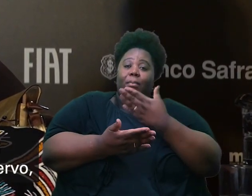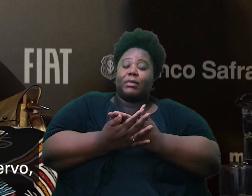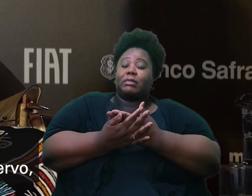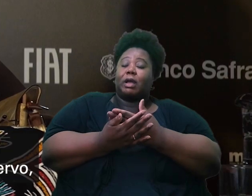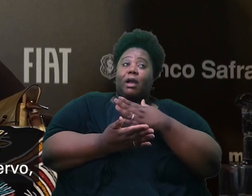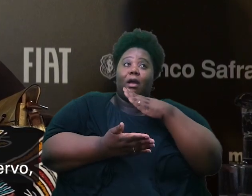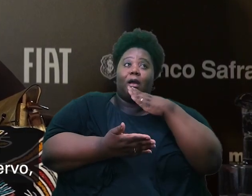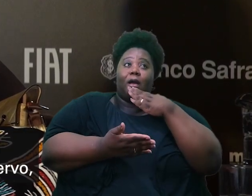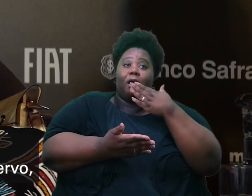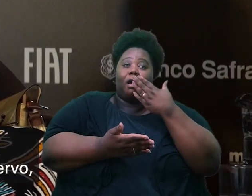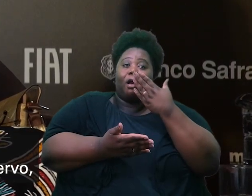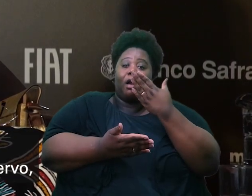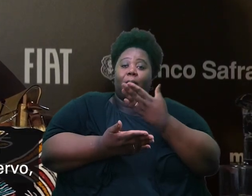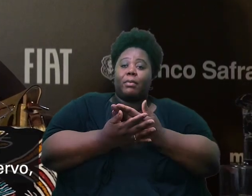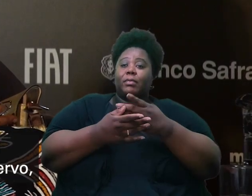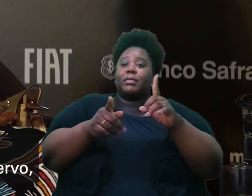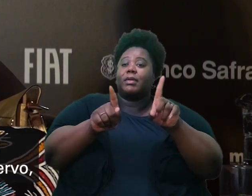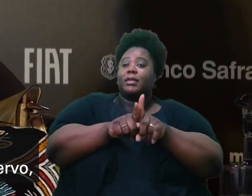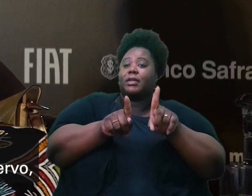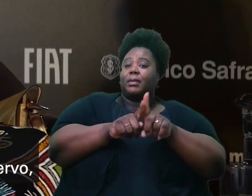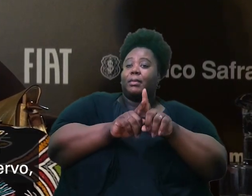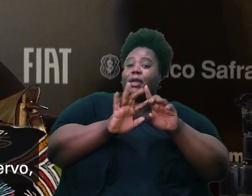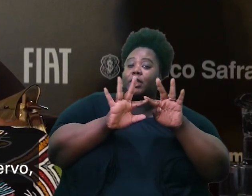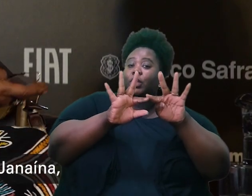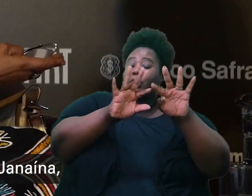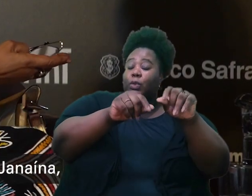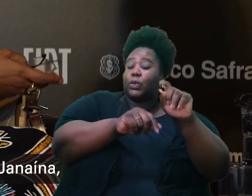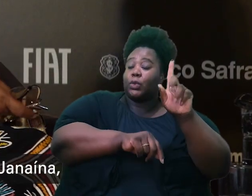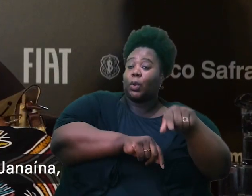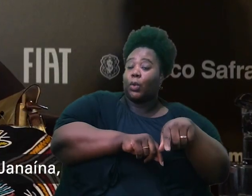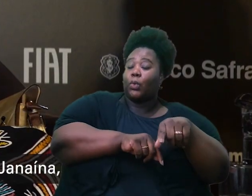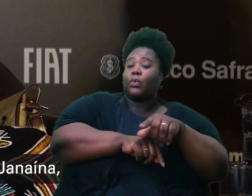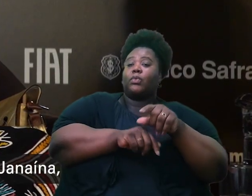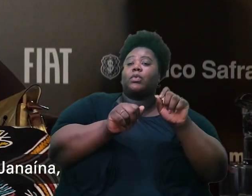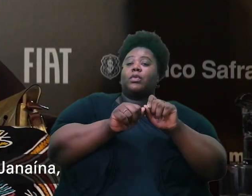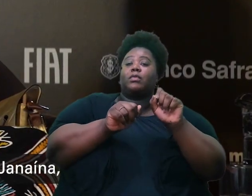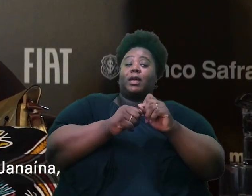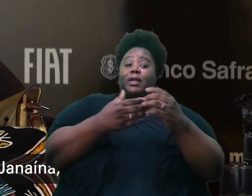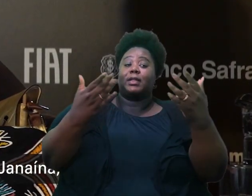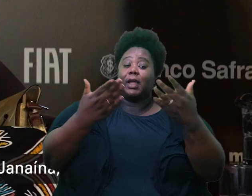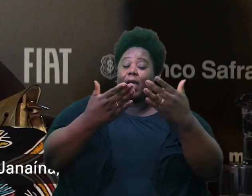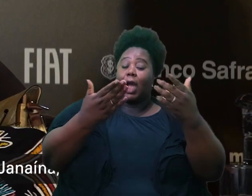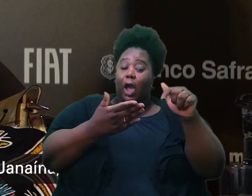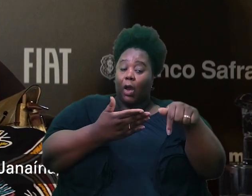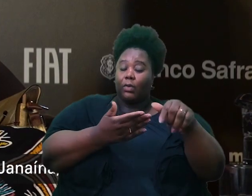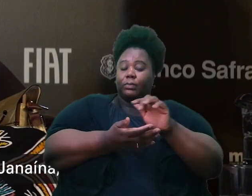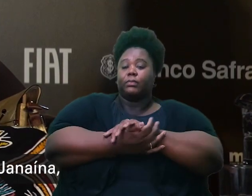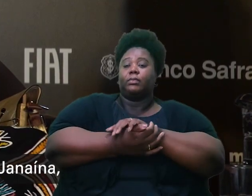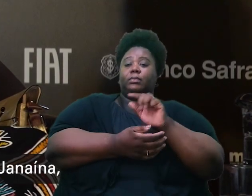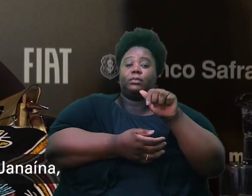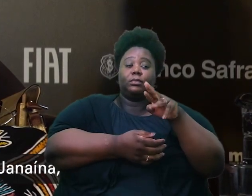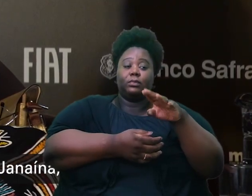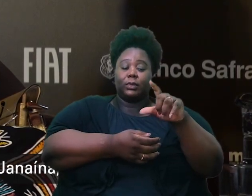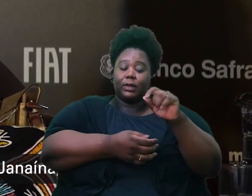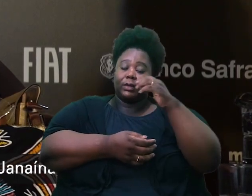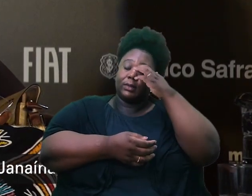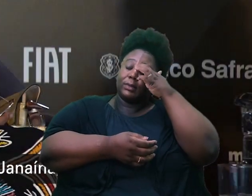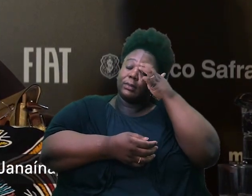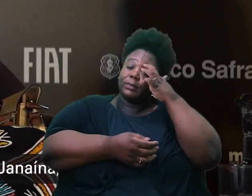E impressionada também com o fato de todo esse acervo, pelo que me disse agora Marcelo e